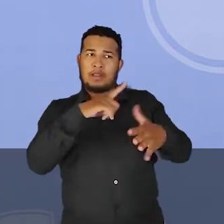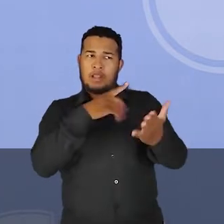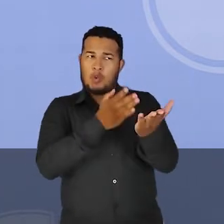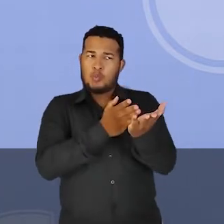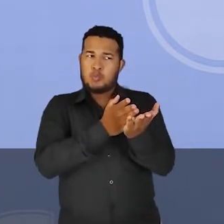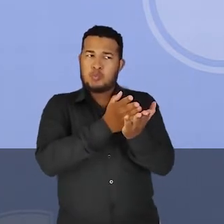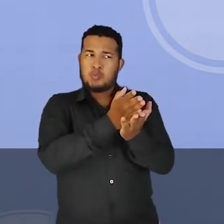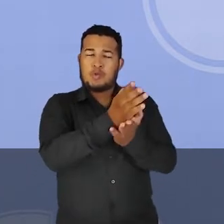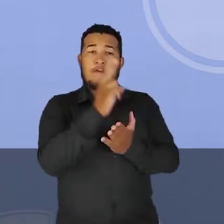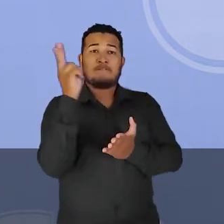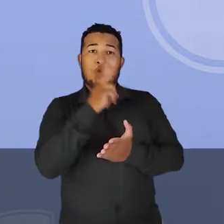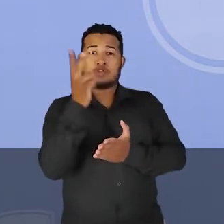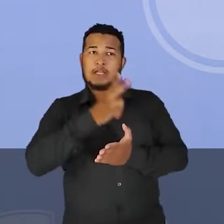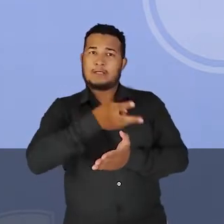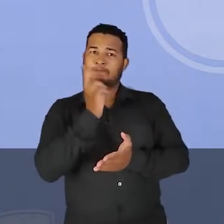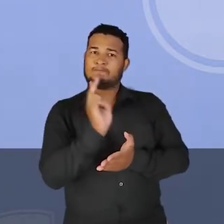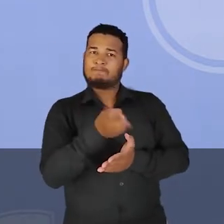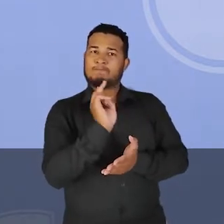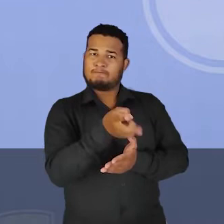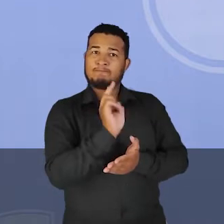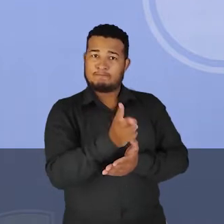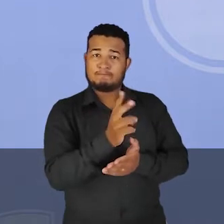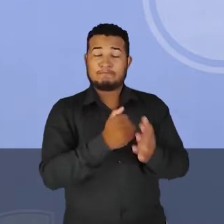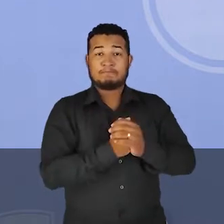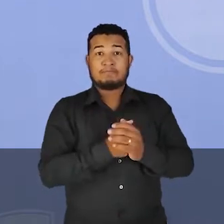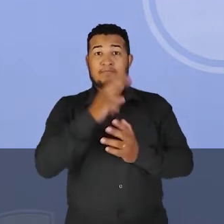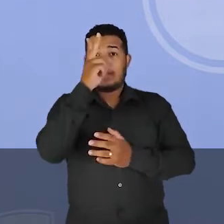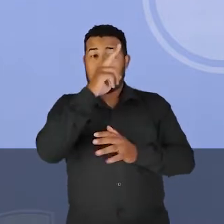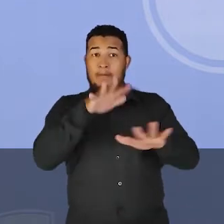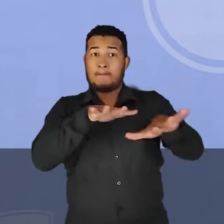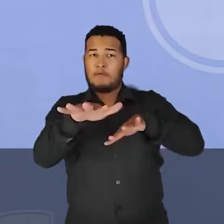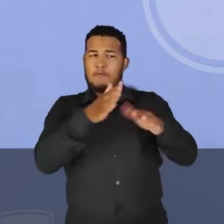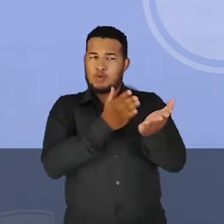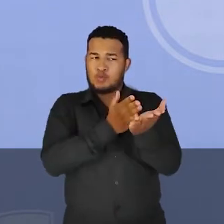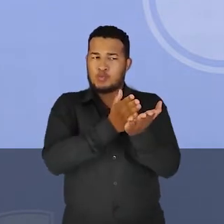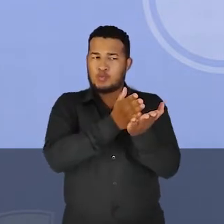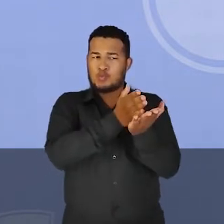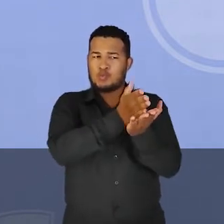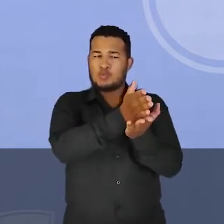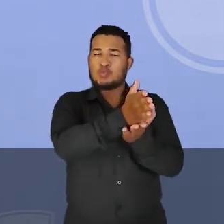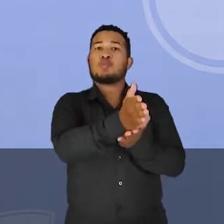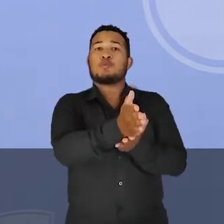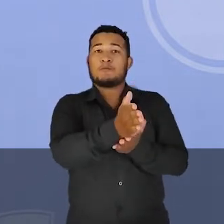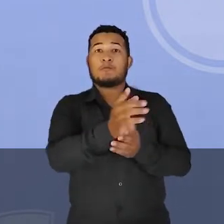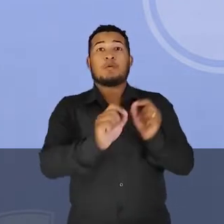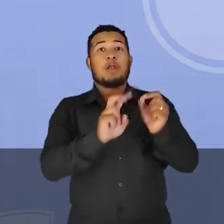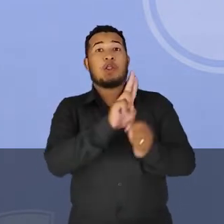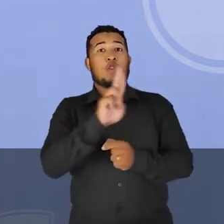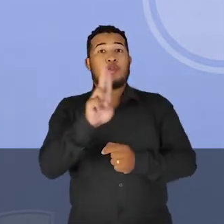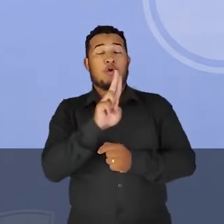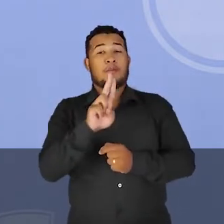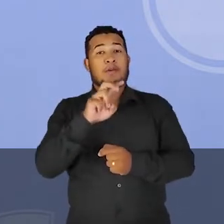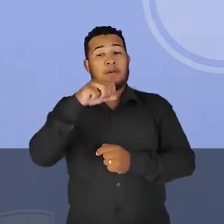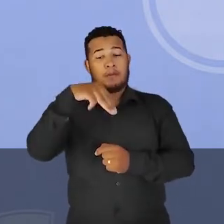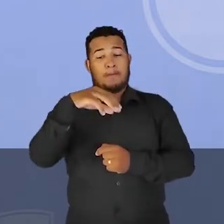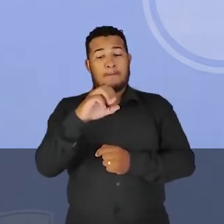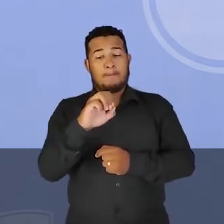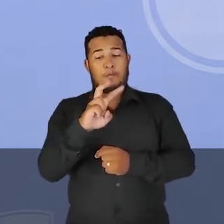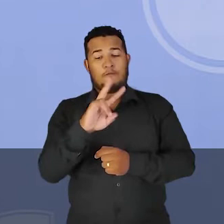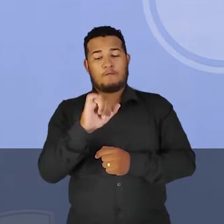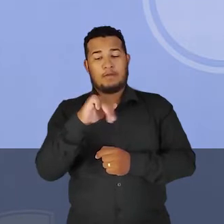com velocidade constante, e lembre-se que esse movimento em linha reta com velocidade constante chama-se movimento